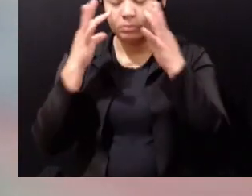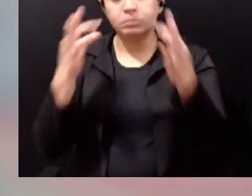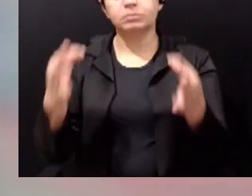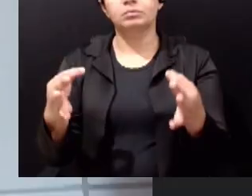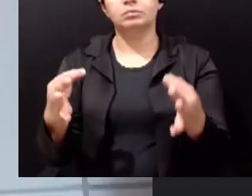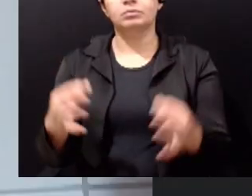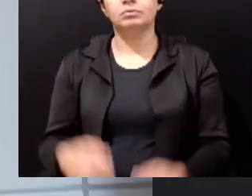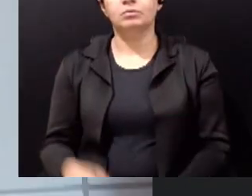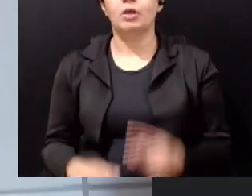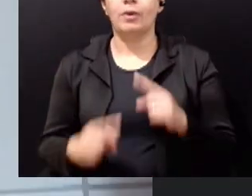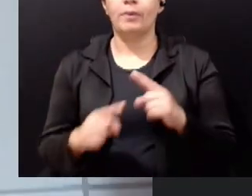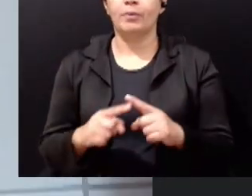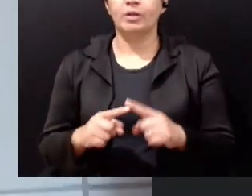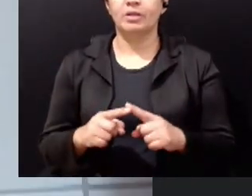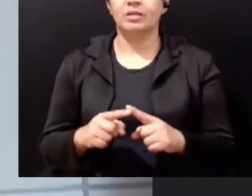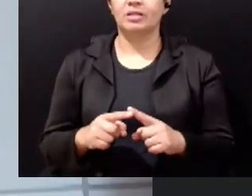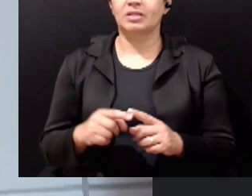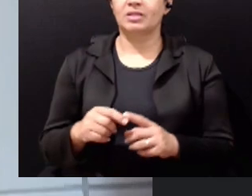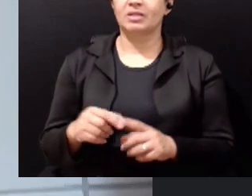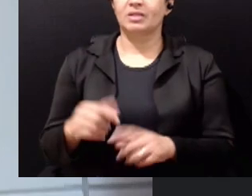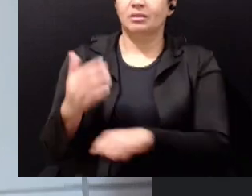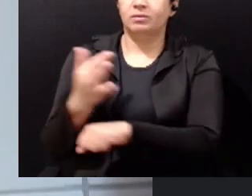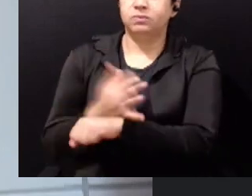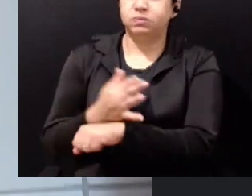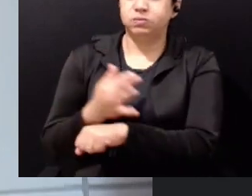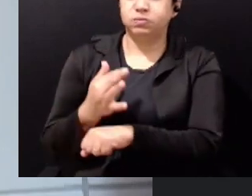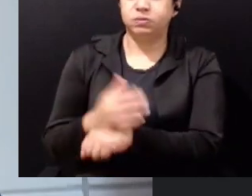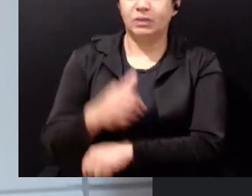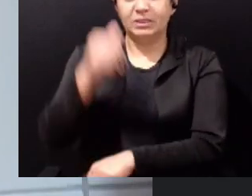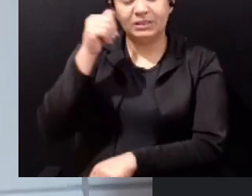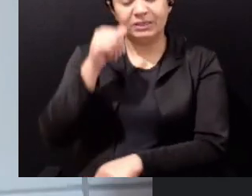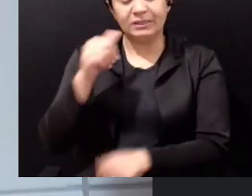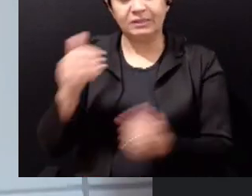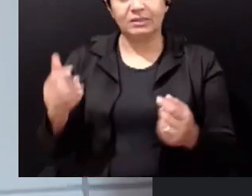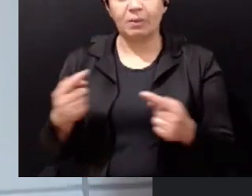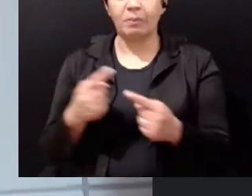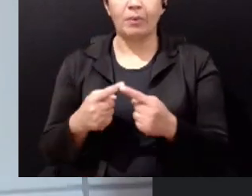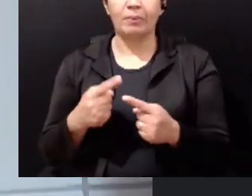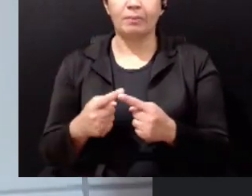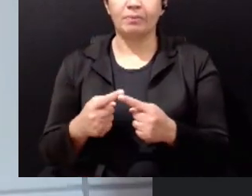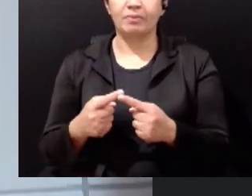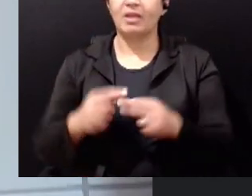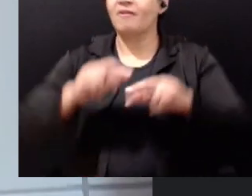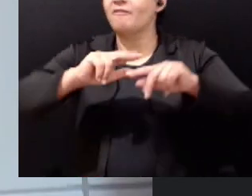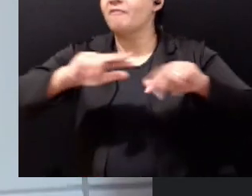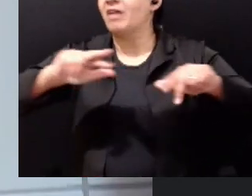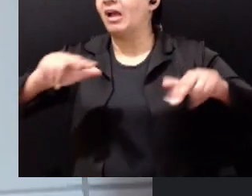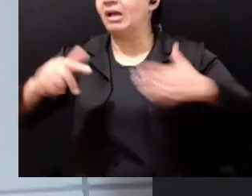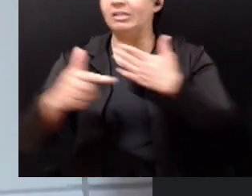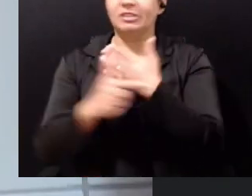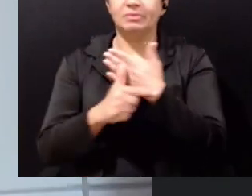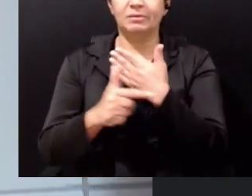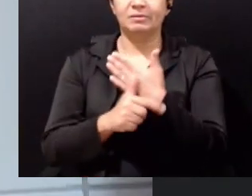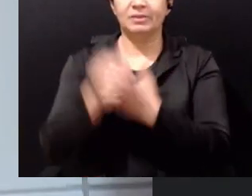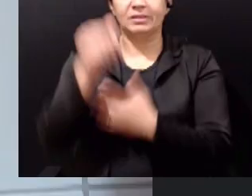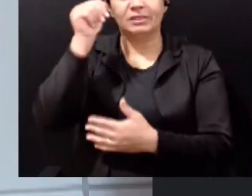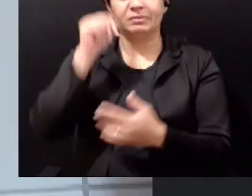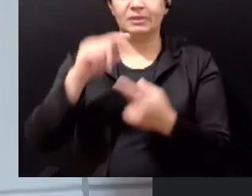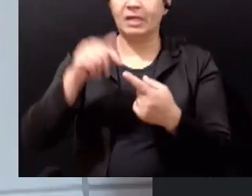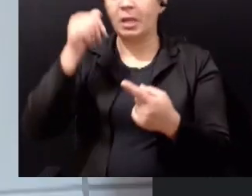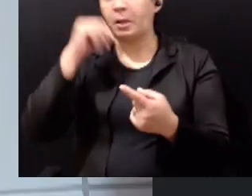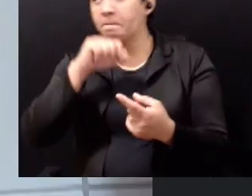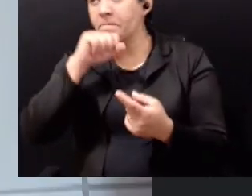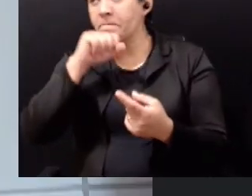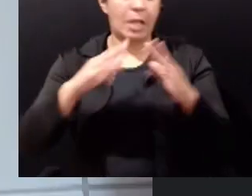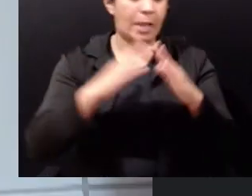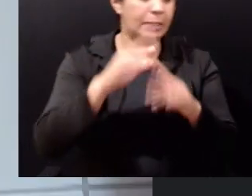até essa sobrecarga feminina também contribui para isso, sabe? Questão de múltiplos papéis que a mulher desempenha. Então, ela é mãe, ela cuida da casa,